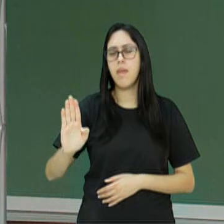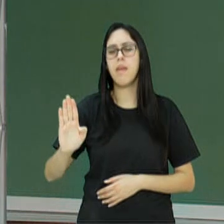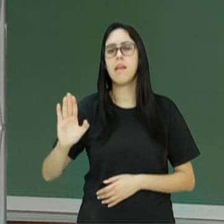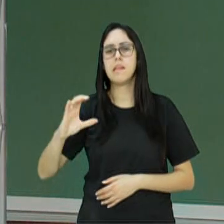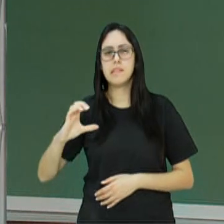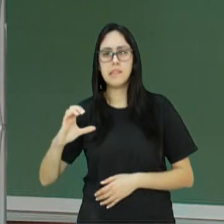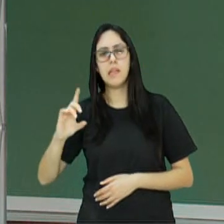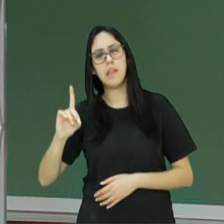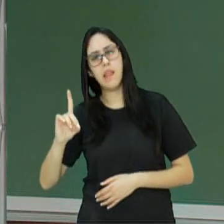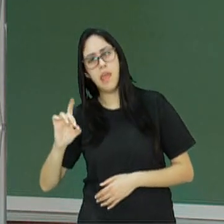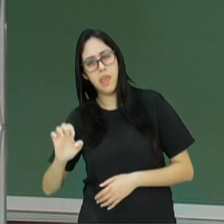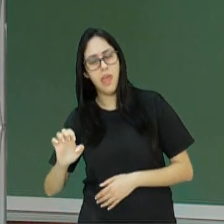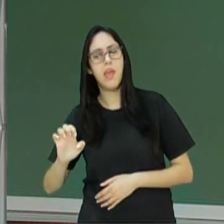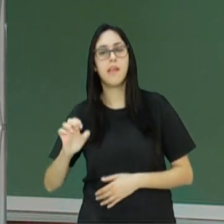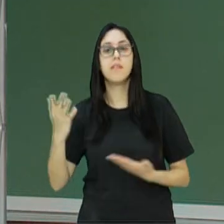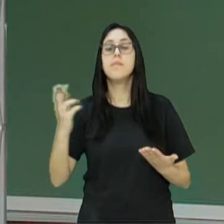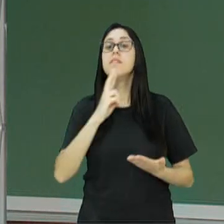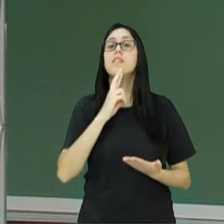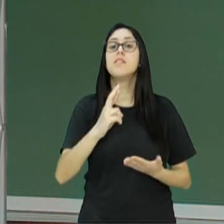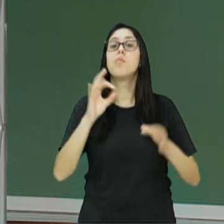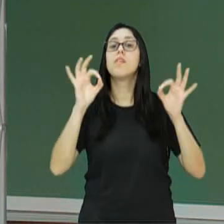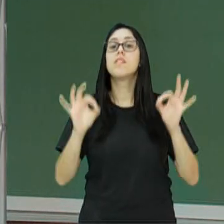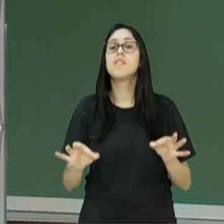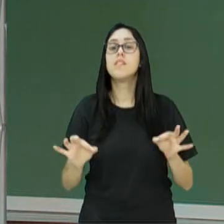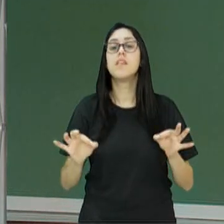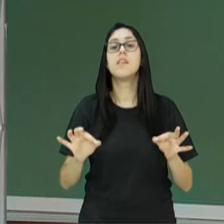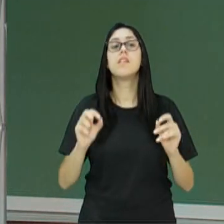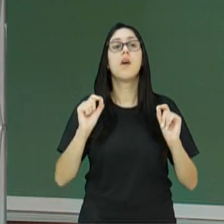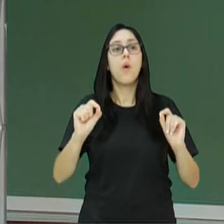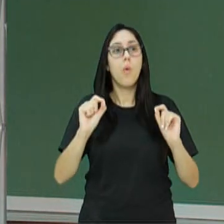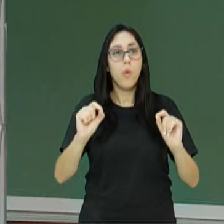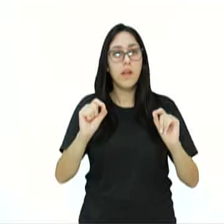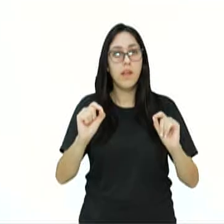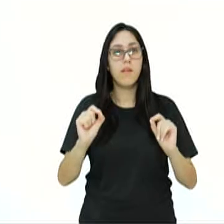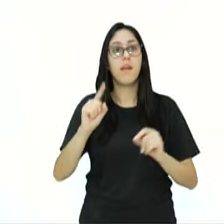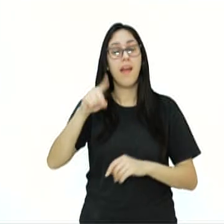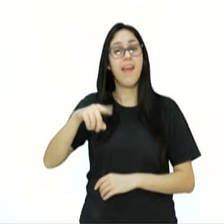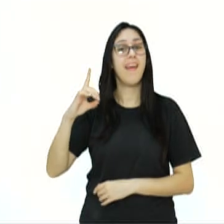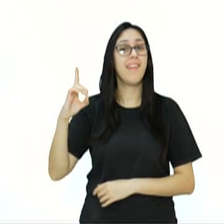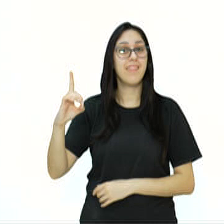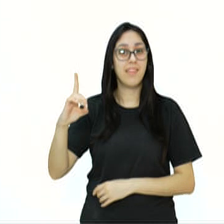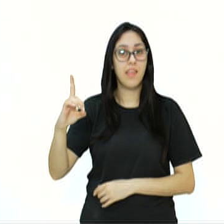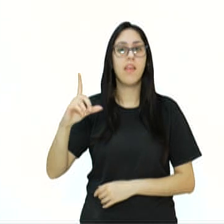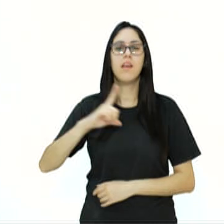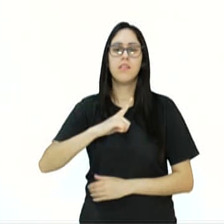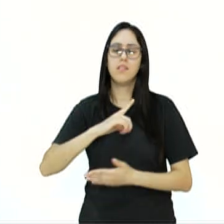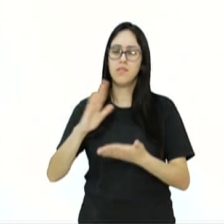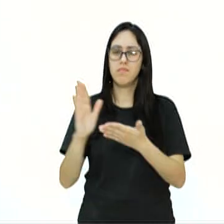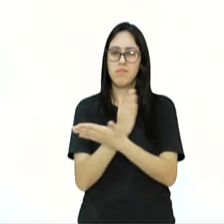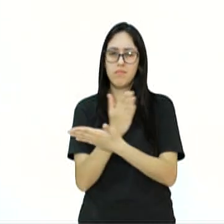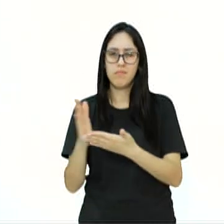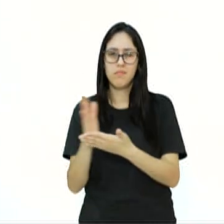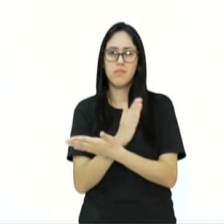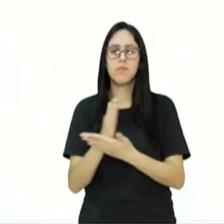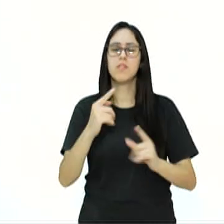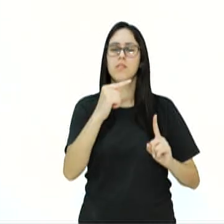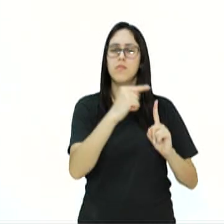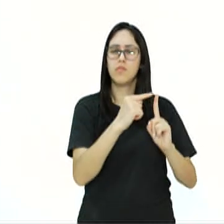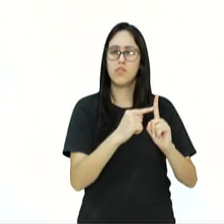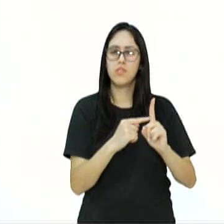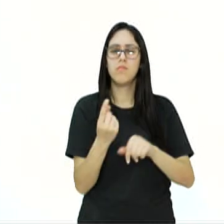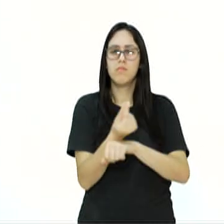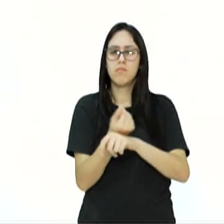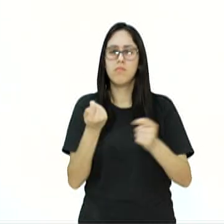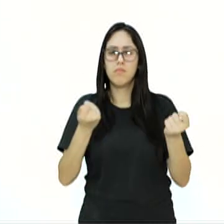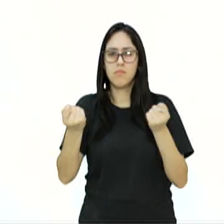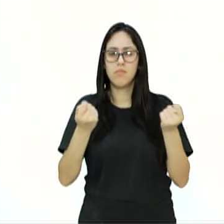C, D e E, e a resposta correta, a cidade de Berlim, ela estava dividida entre dois modelos econômicos. A gente encontra essa resposta